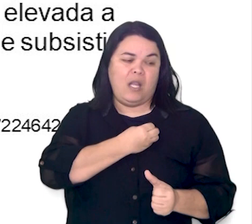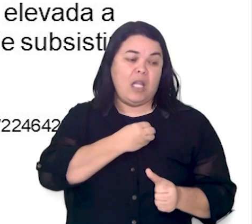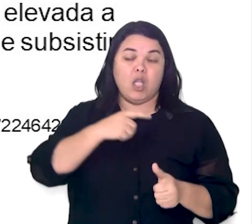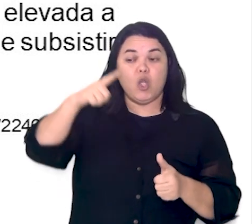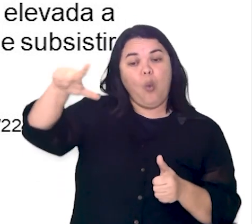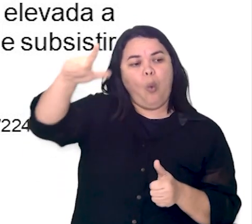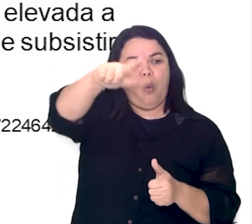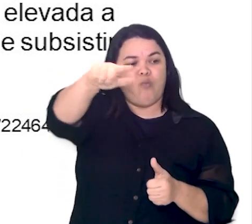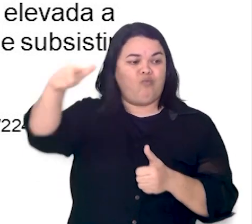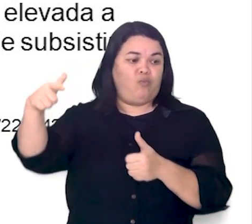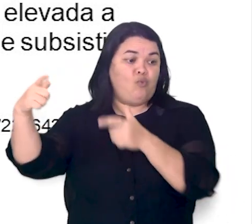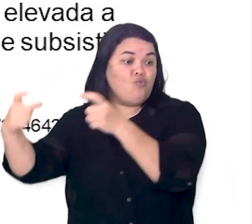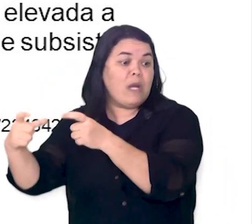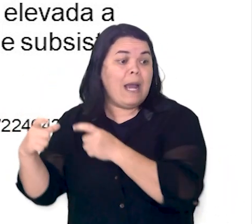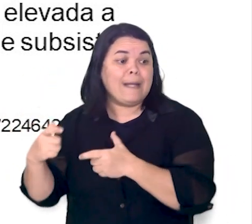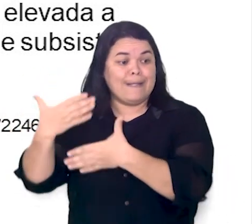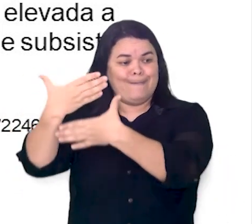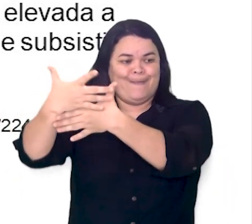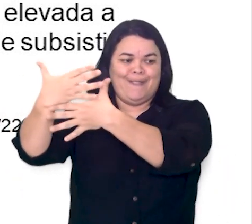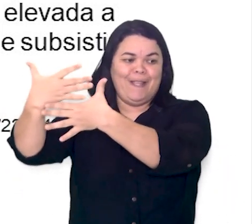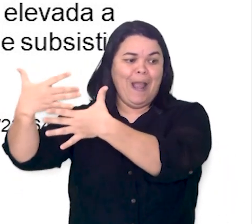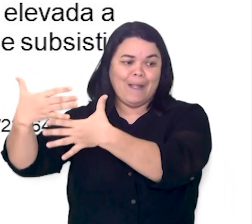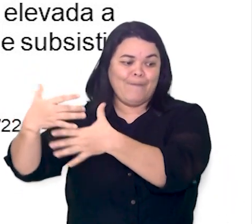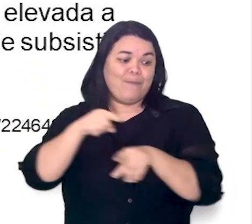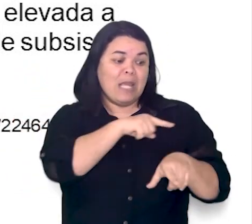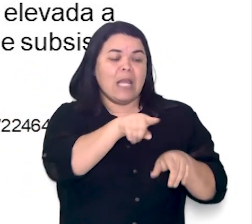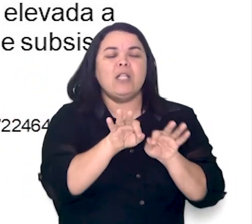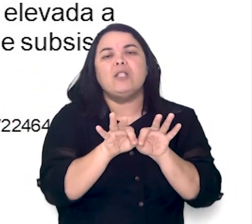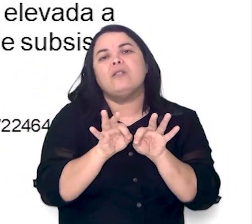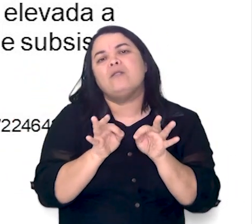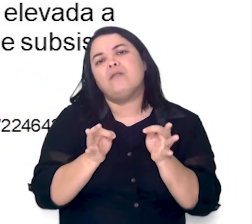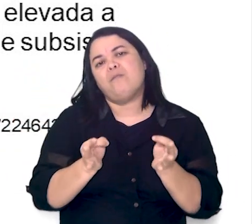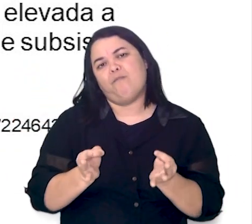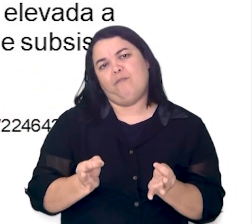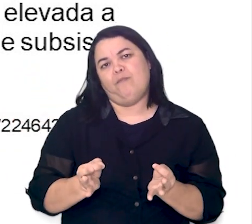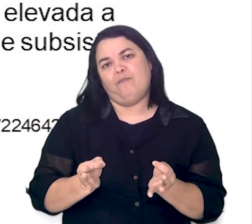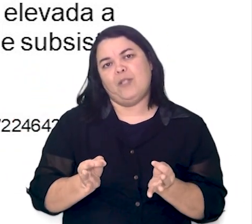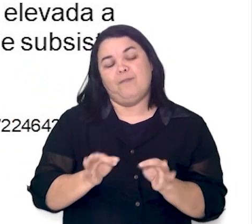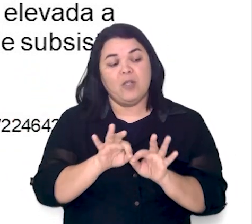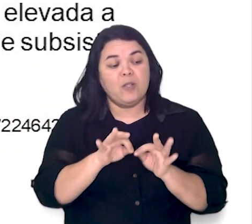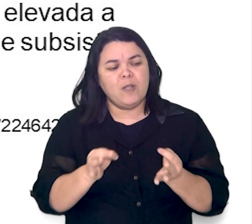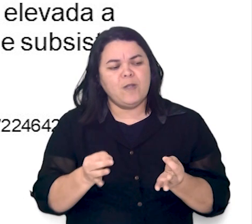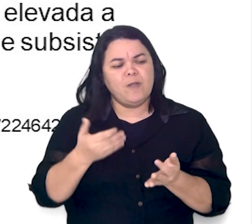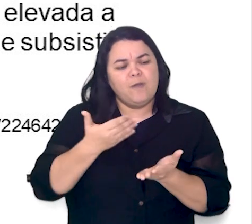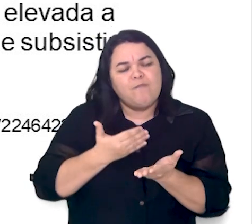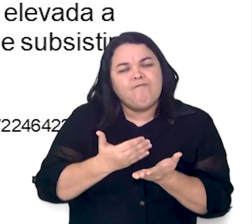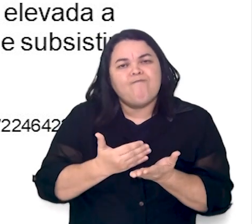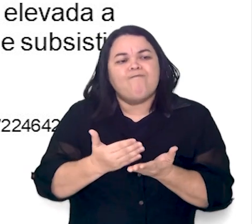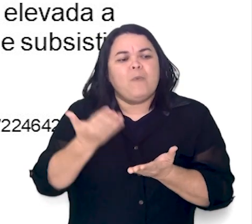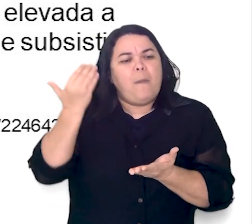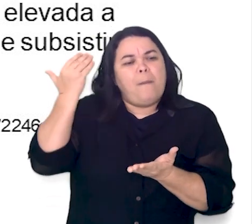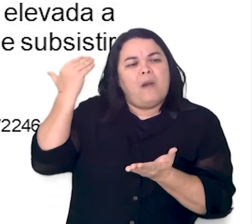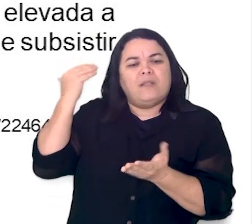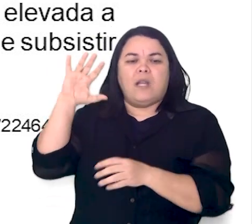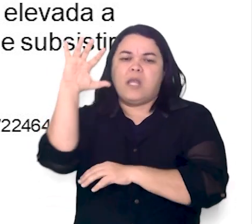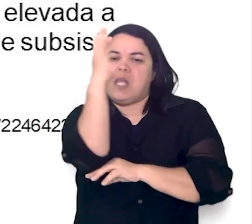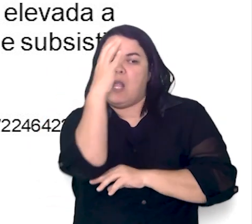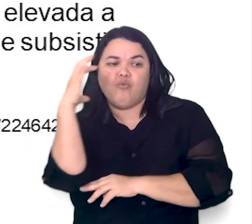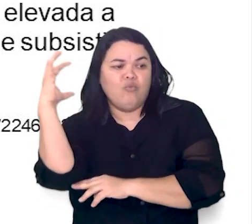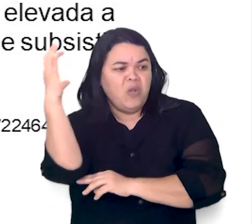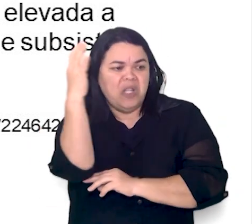humano e não haverem quase nada perdido de sua simplicidade primitiva. As leis da